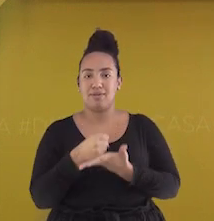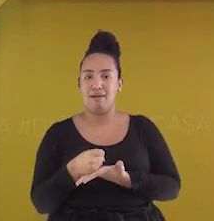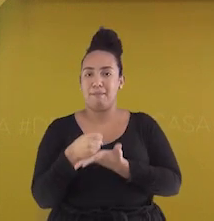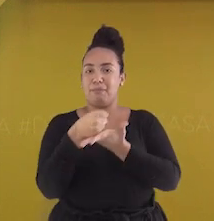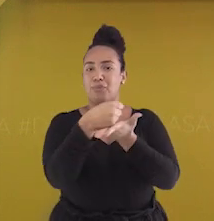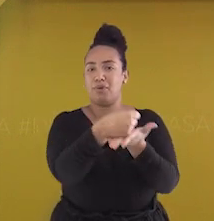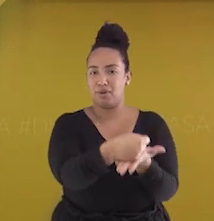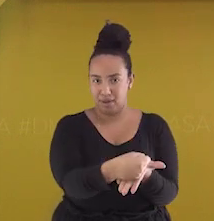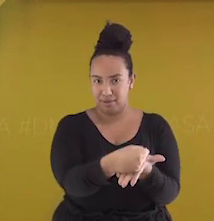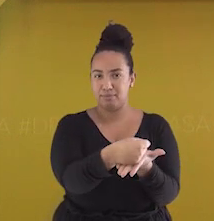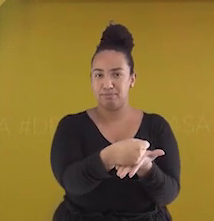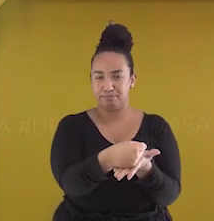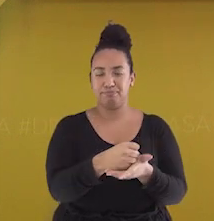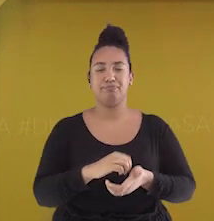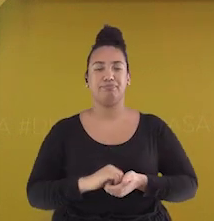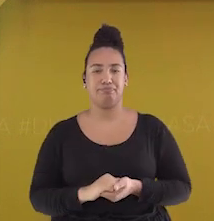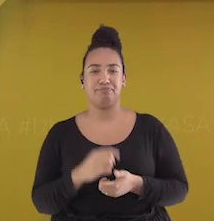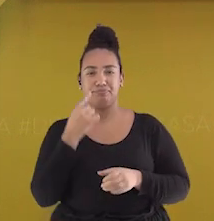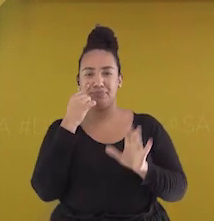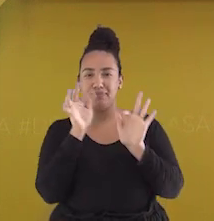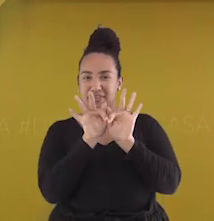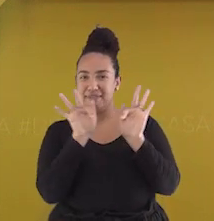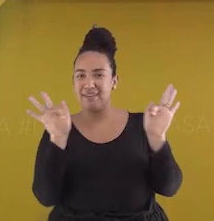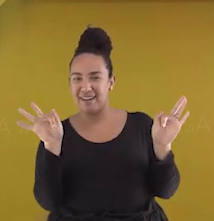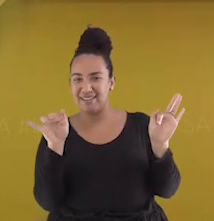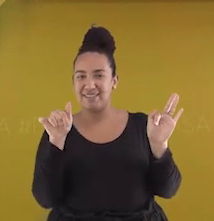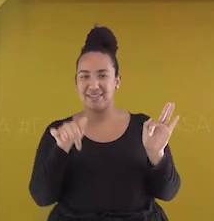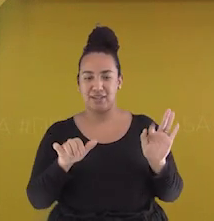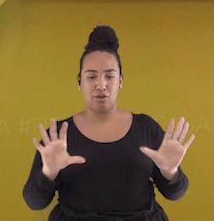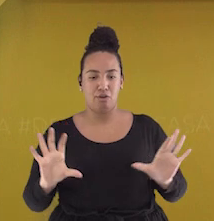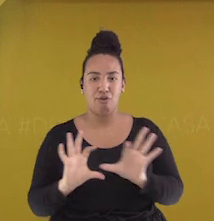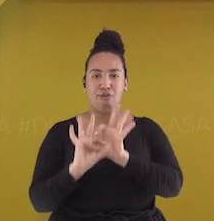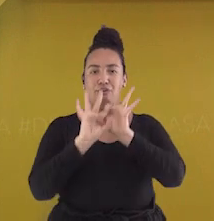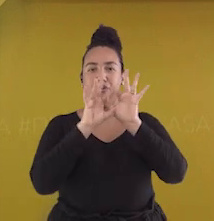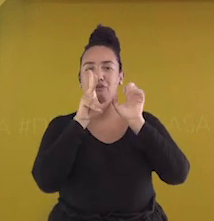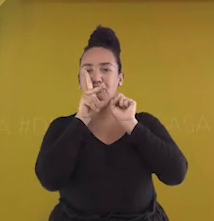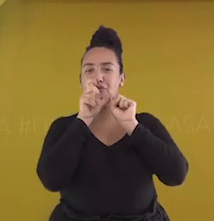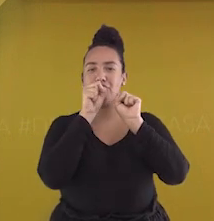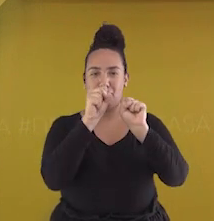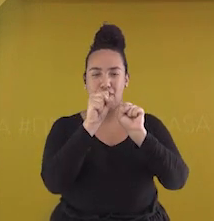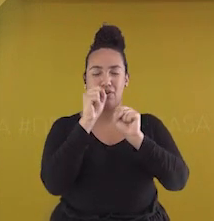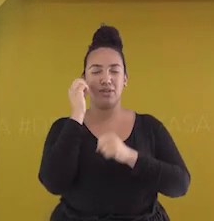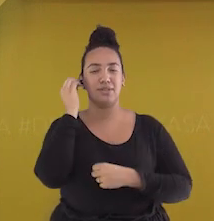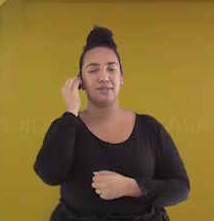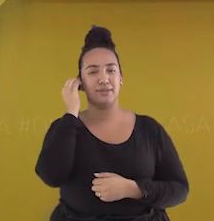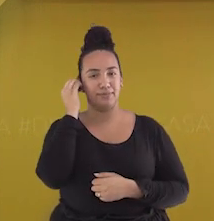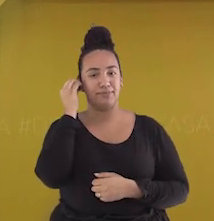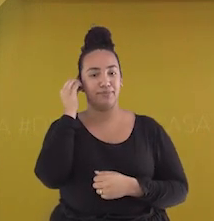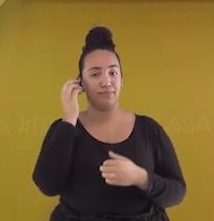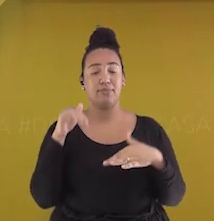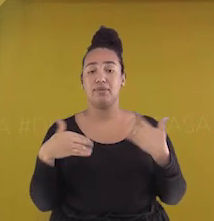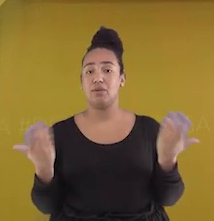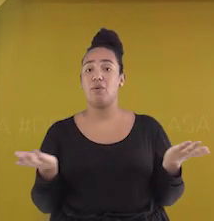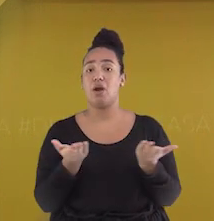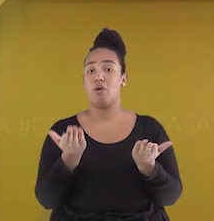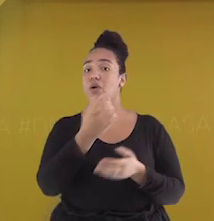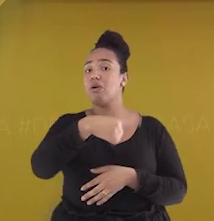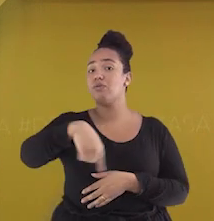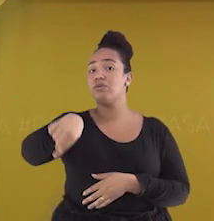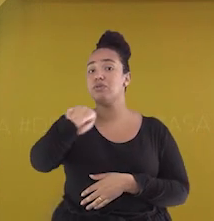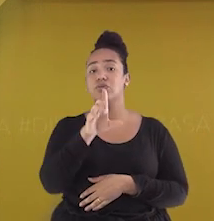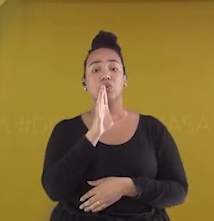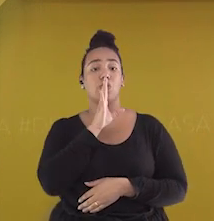Se apoiarem, né? Ou seja, bem aquela frase, a união faz a força. Agora vamos conhecer